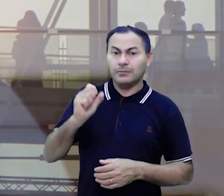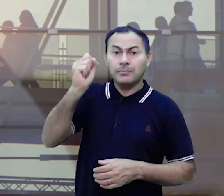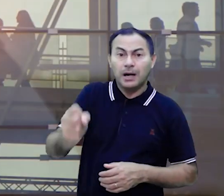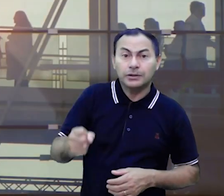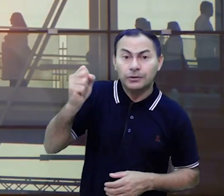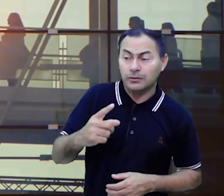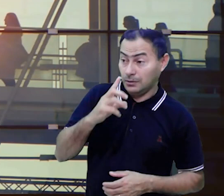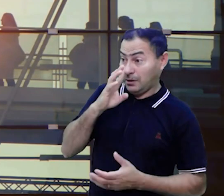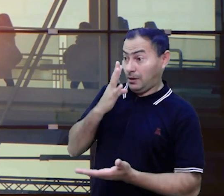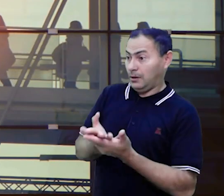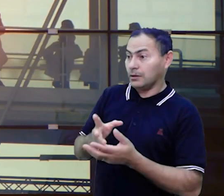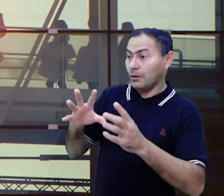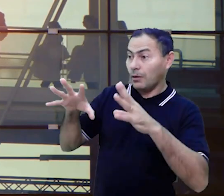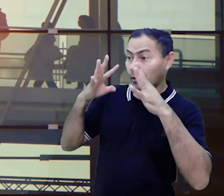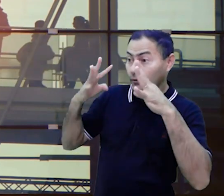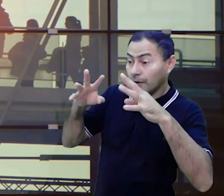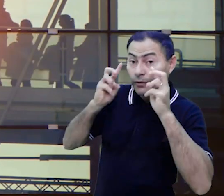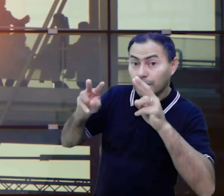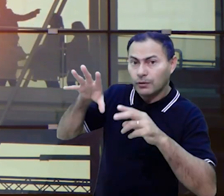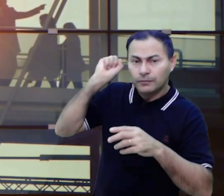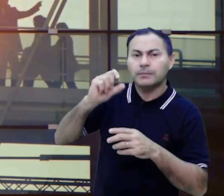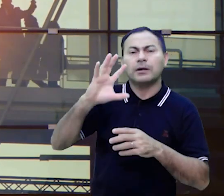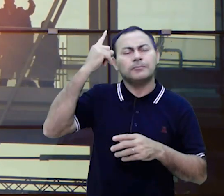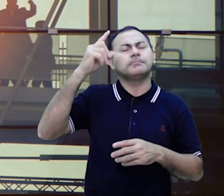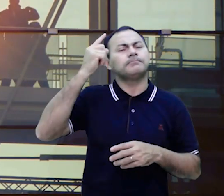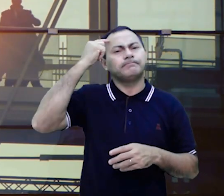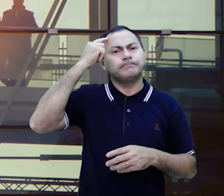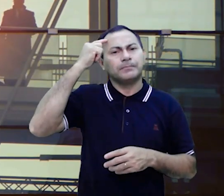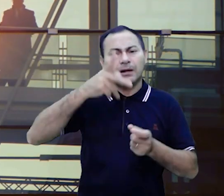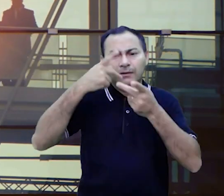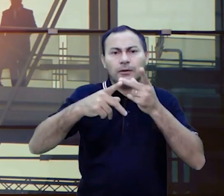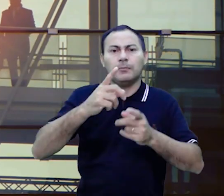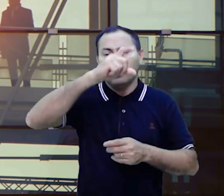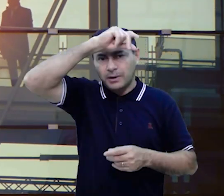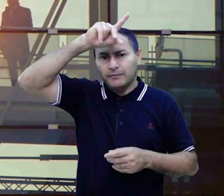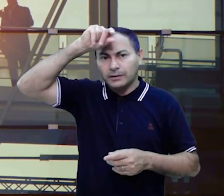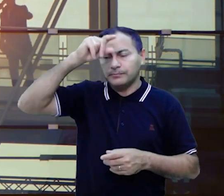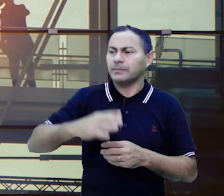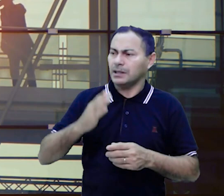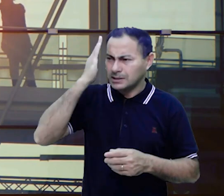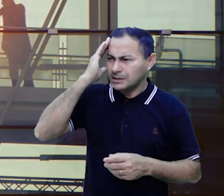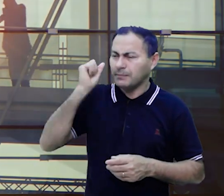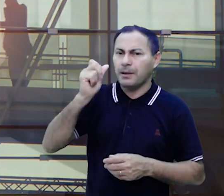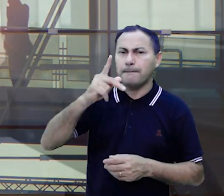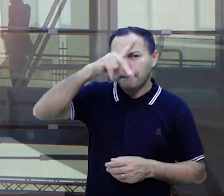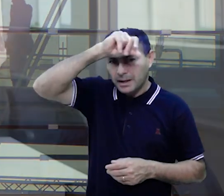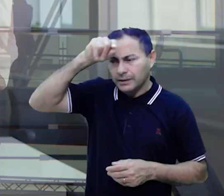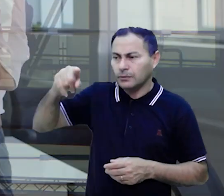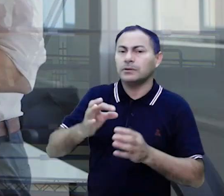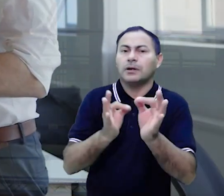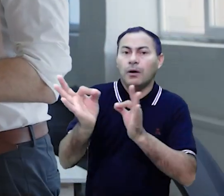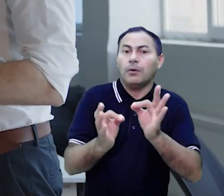pastor ficou impressionado com o que tinha ouvido. Foi então que lhe ocorreu um pensamento. Ele falou para o prefeito: sabe,